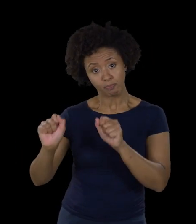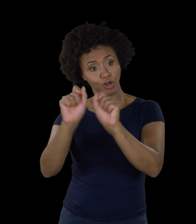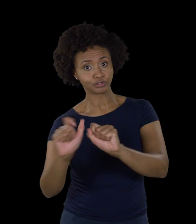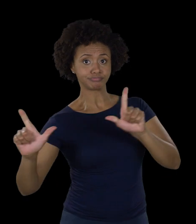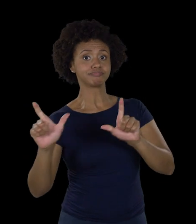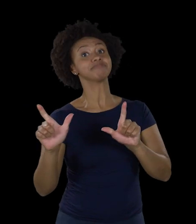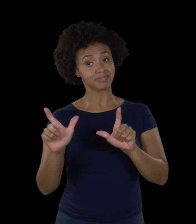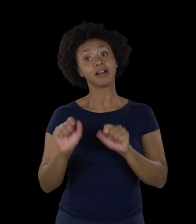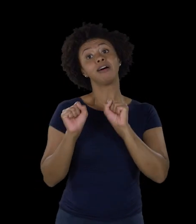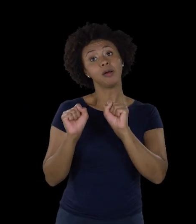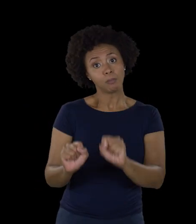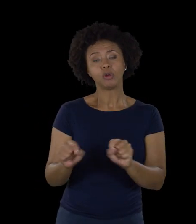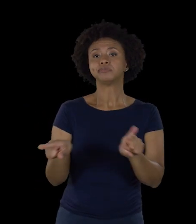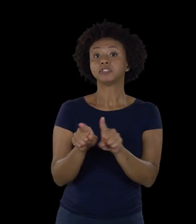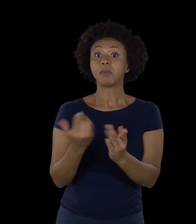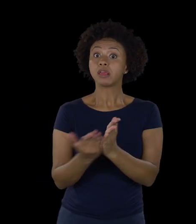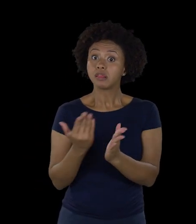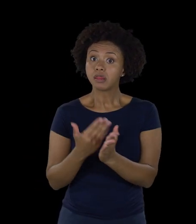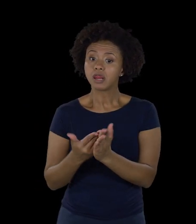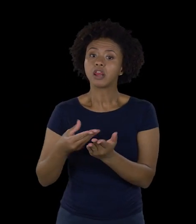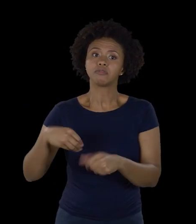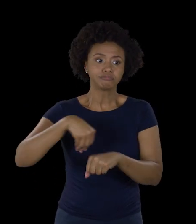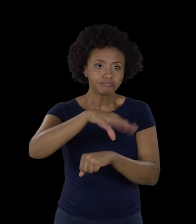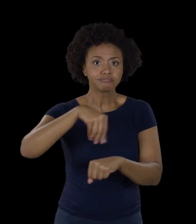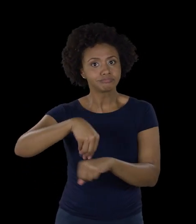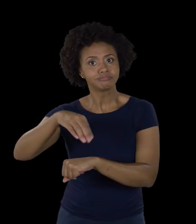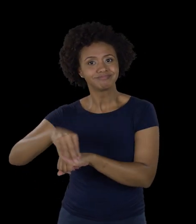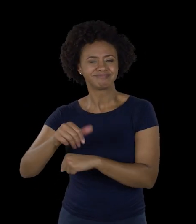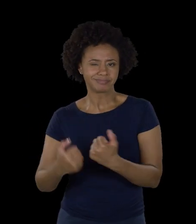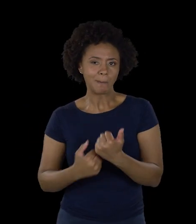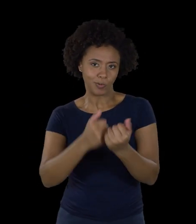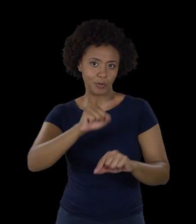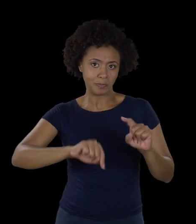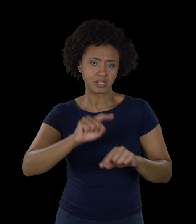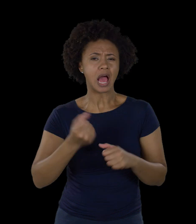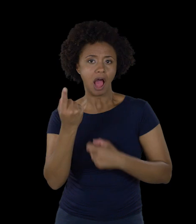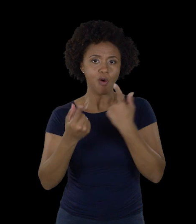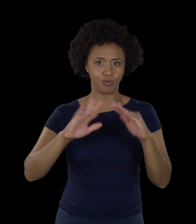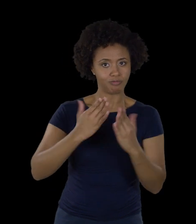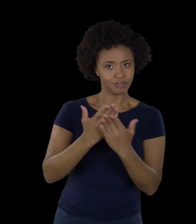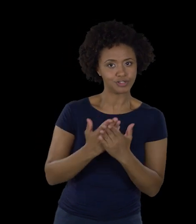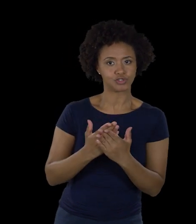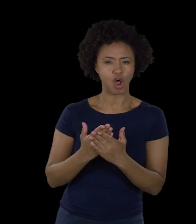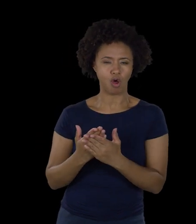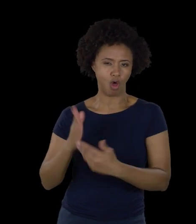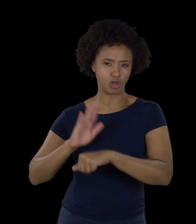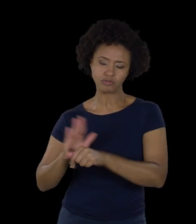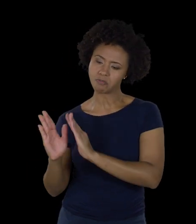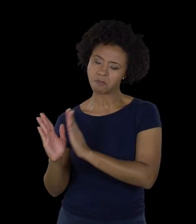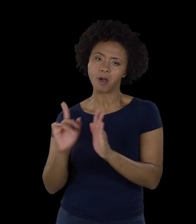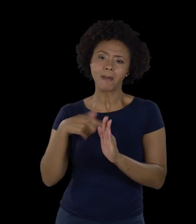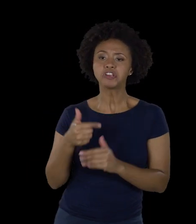de livros para serem passados como material de apoio, enfim. A gente fez o acompanhamento de algumas escolas ao longo de alguns